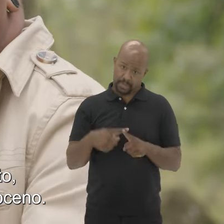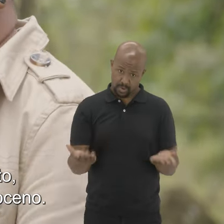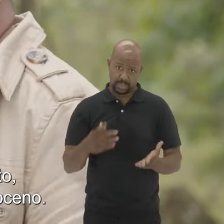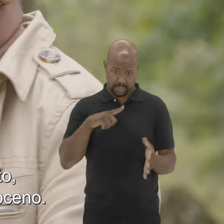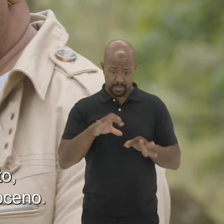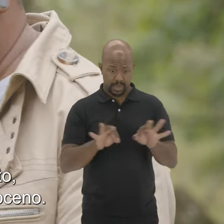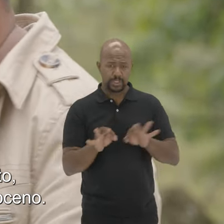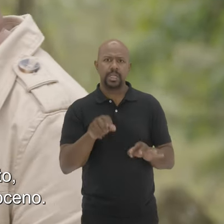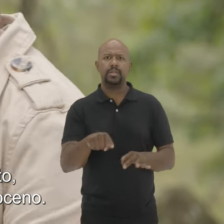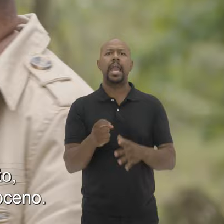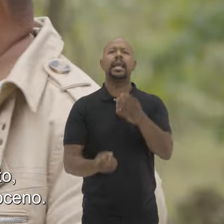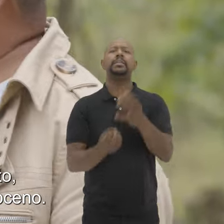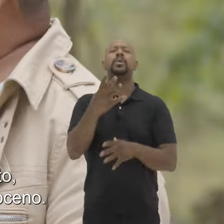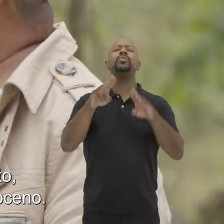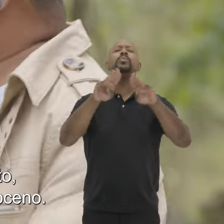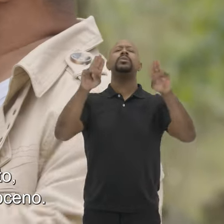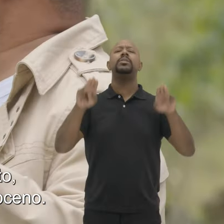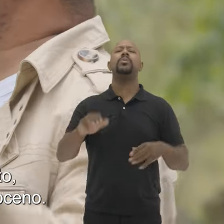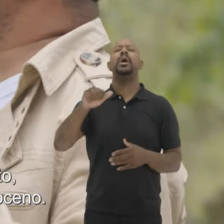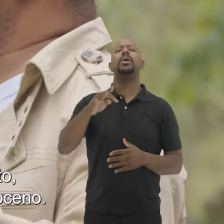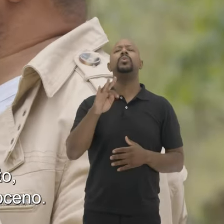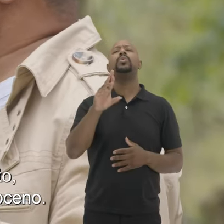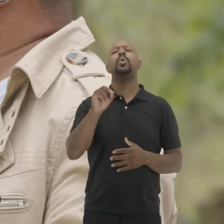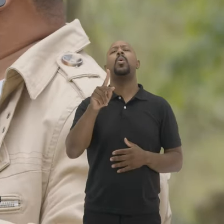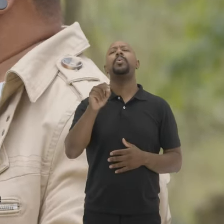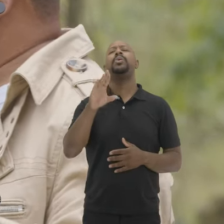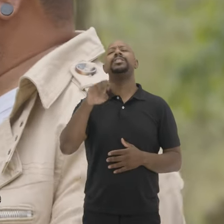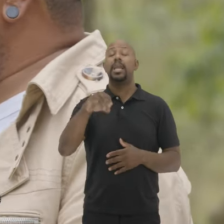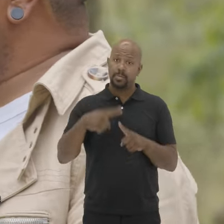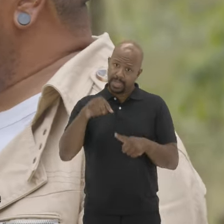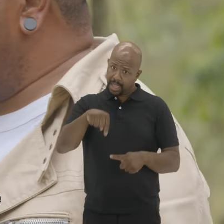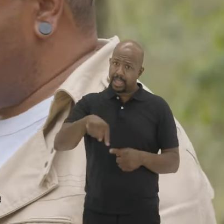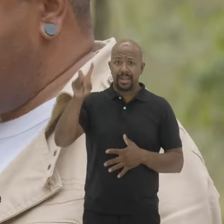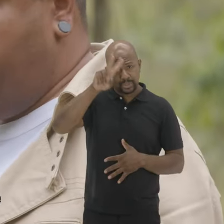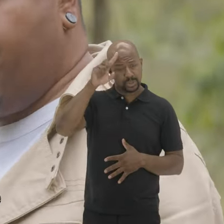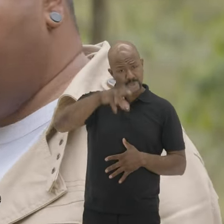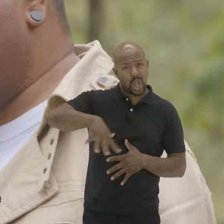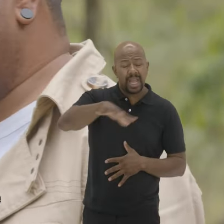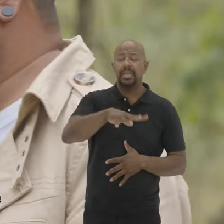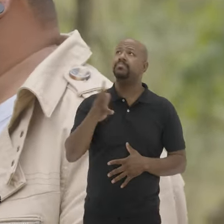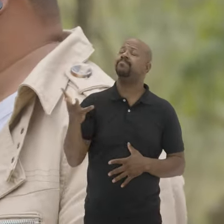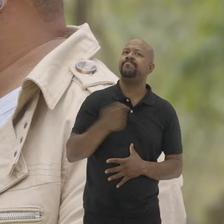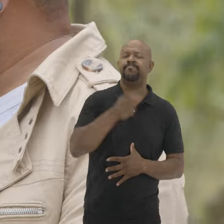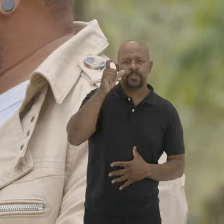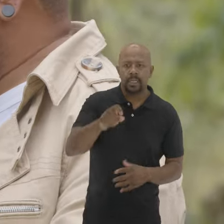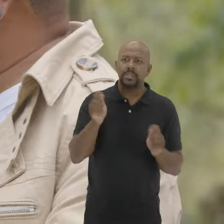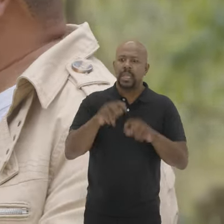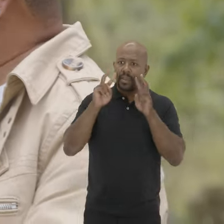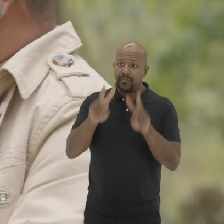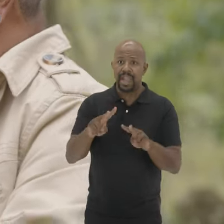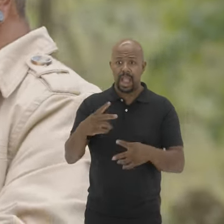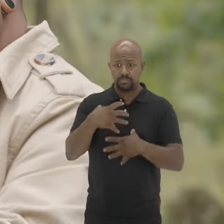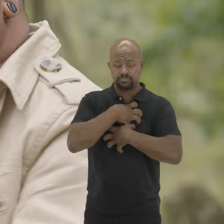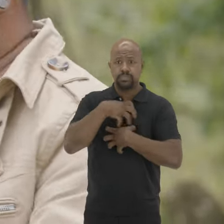é que aqui hoje a gente tem um projeto que é a criação do Museu do antropoceno pois aqui em São Martin a gente tem uma história muito interessante que a gente consegue